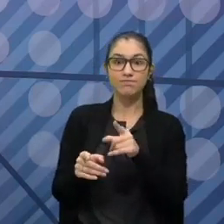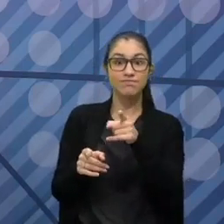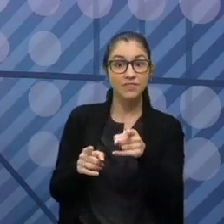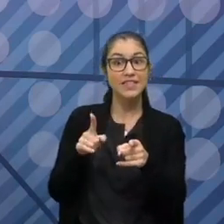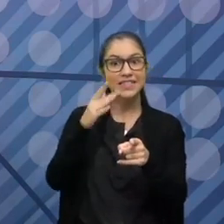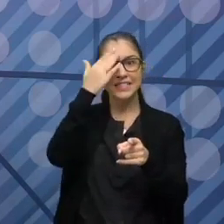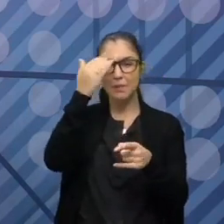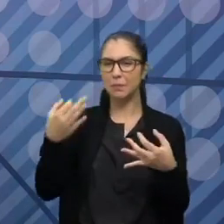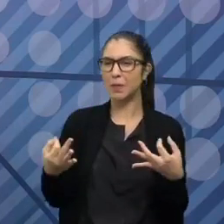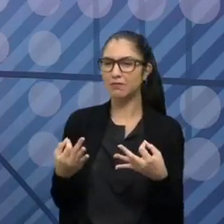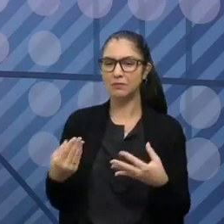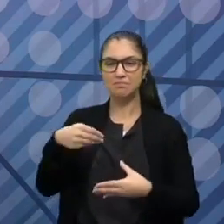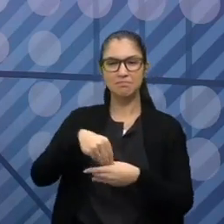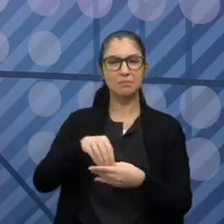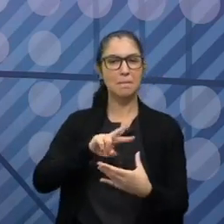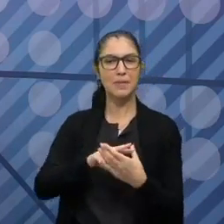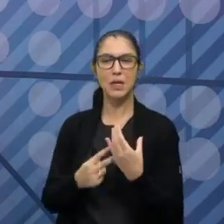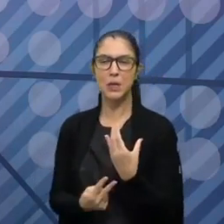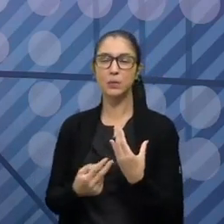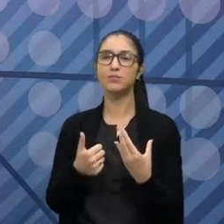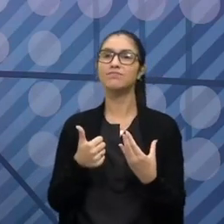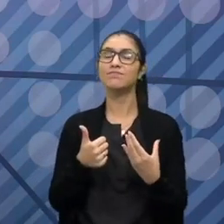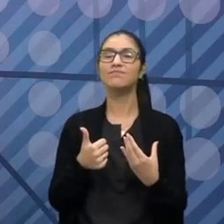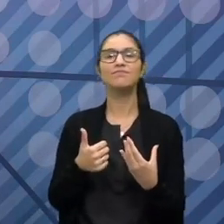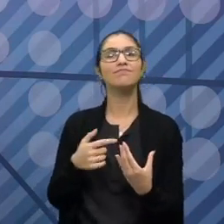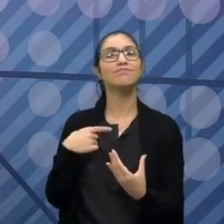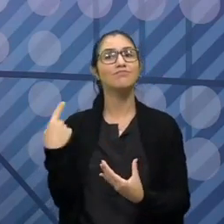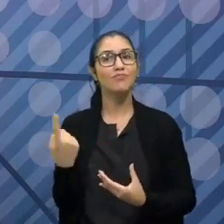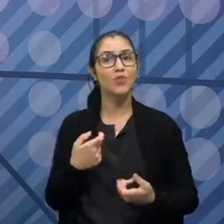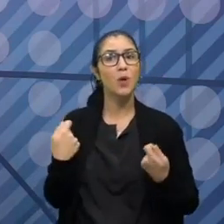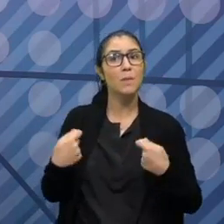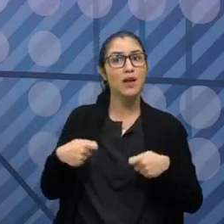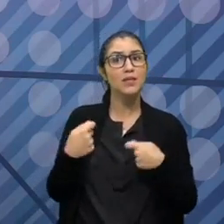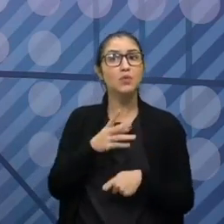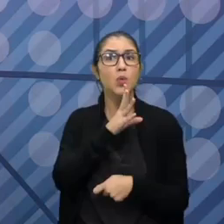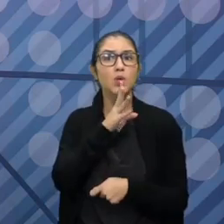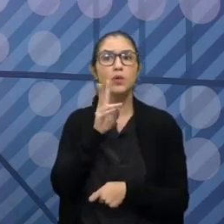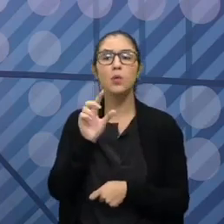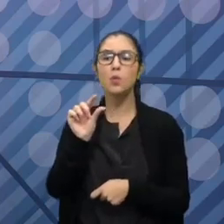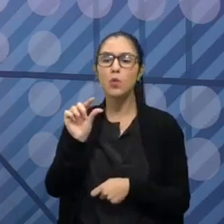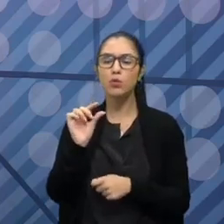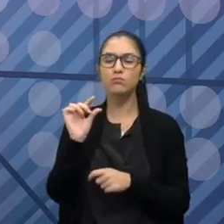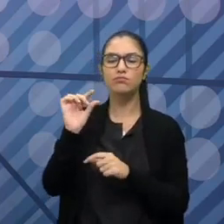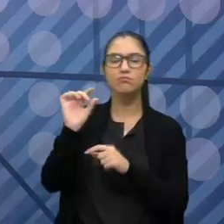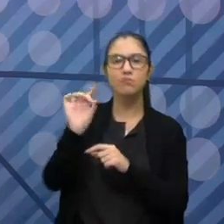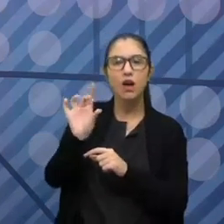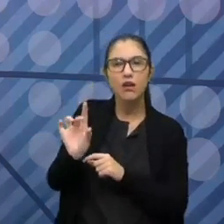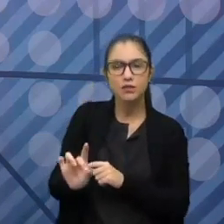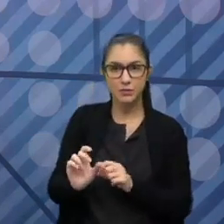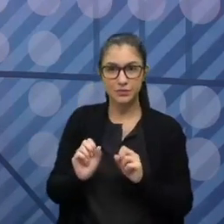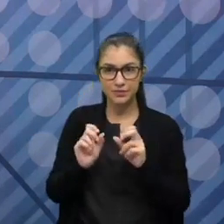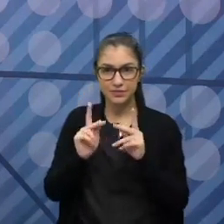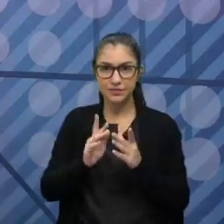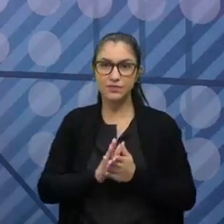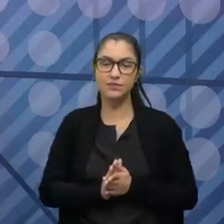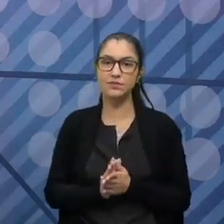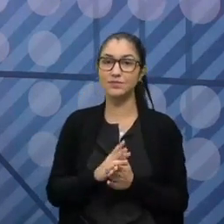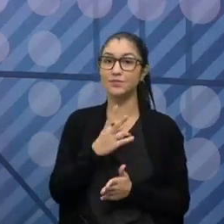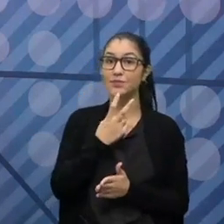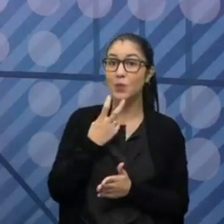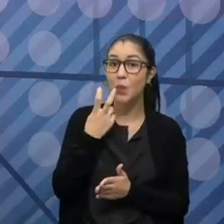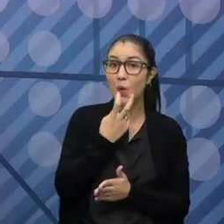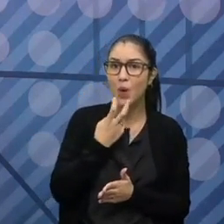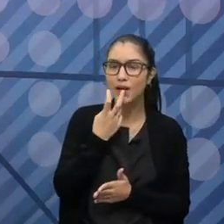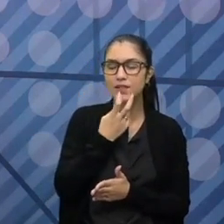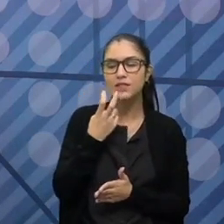esse aqui está perfeitamente dentro do bilinguismo. Então, nós precisamos conhecer um pouquinho de cada uma delas, tá bom? O oralismo,